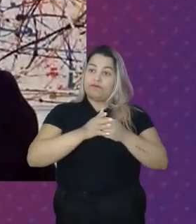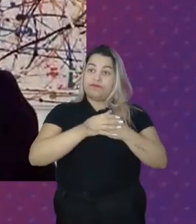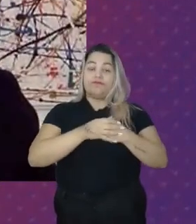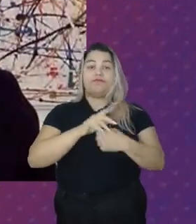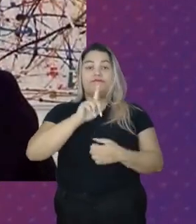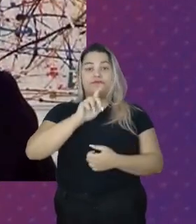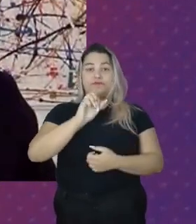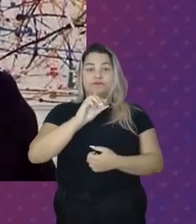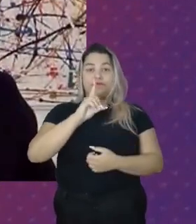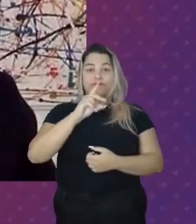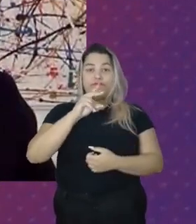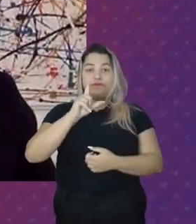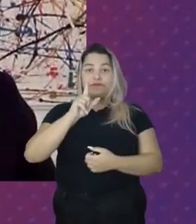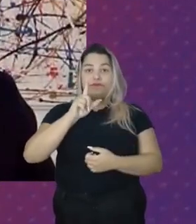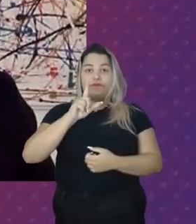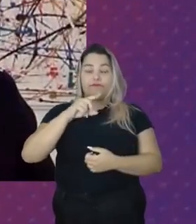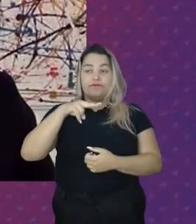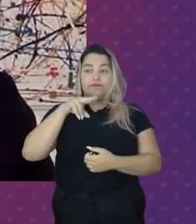Laudelina lutou